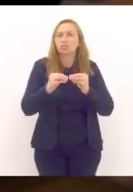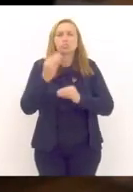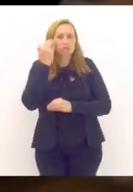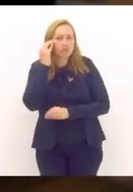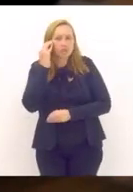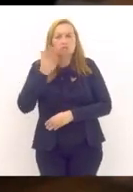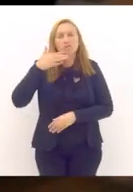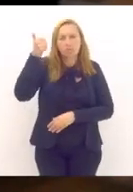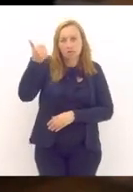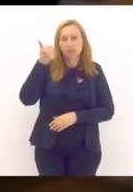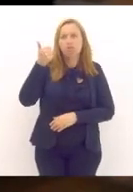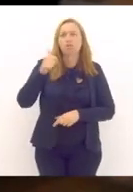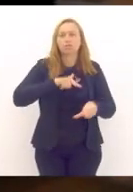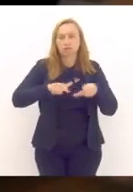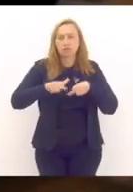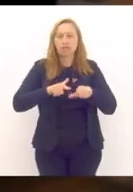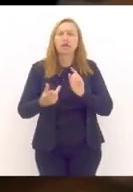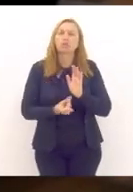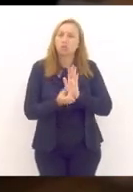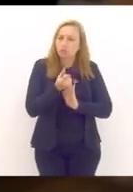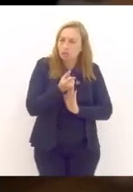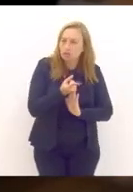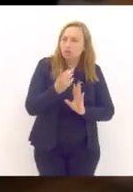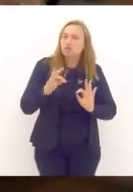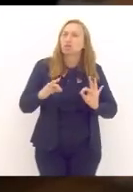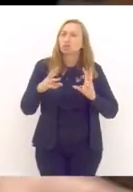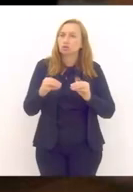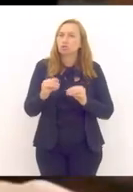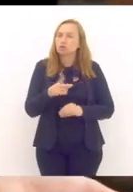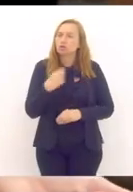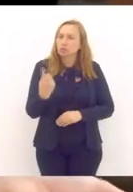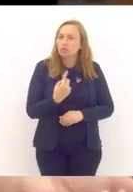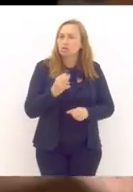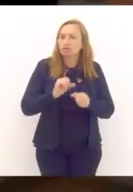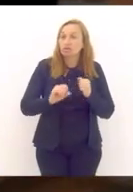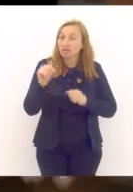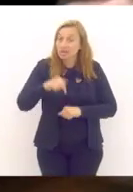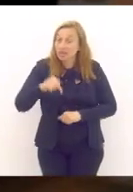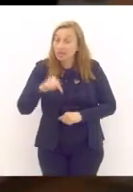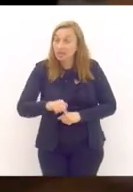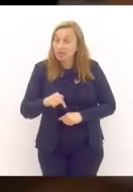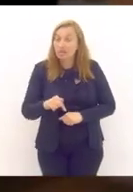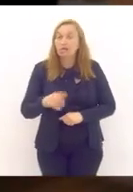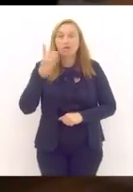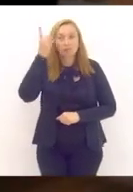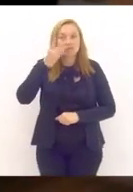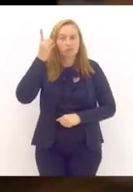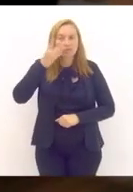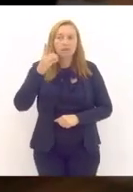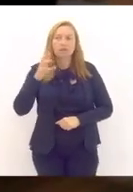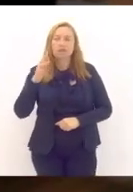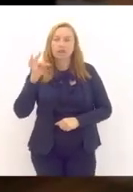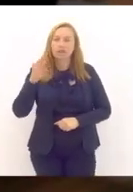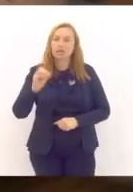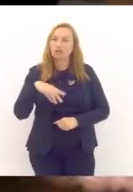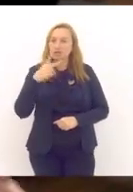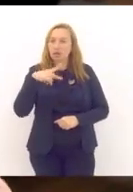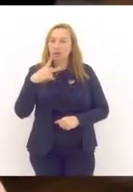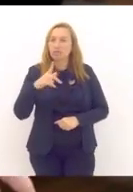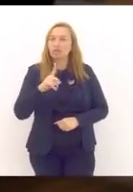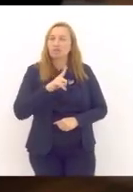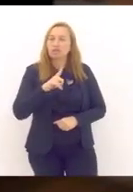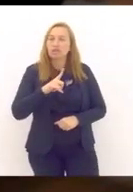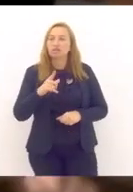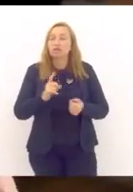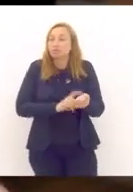compreensão da execução de um orçamento, daquilo que nós estamos fazendo aqui, como o deputado Renato Miranda falou, ter a sua